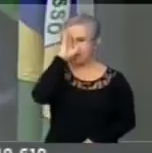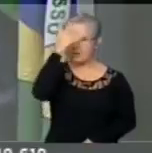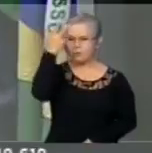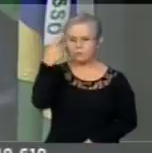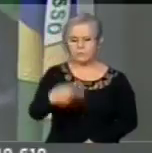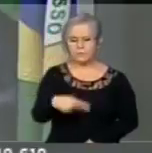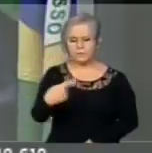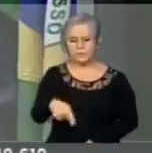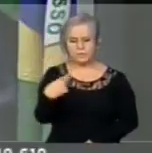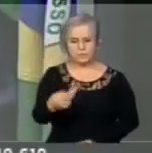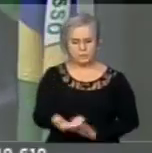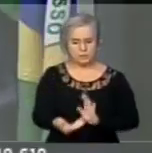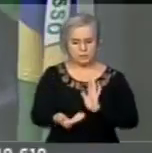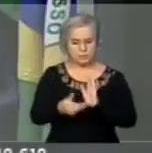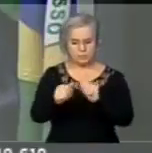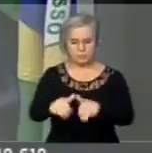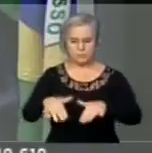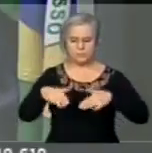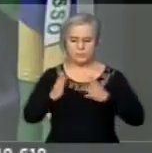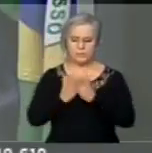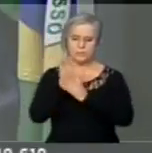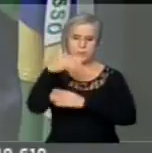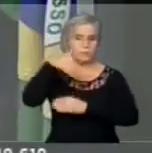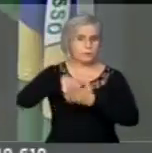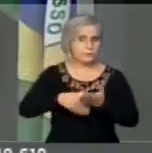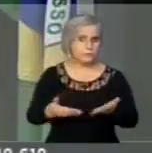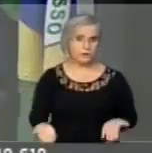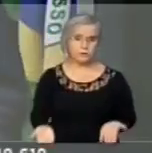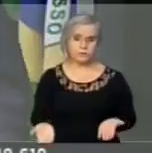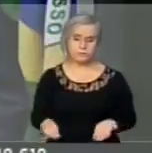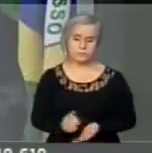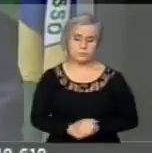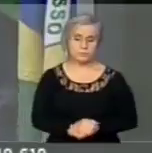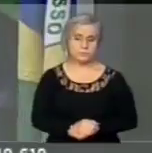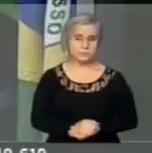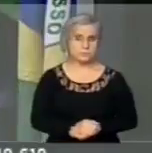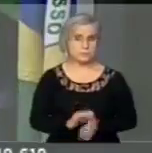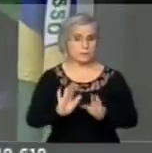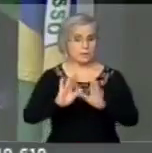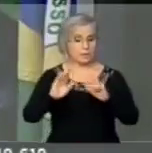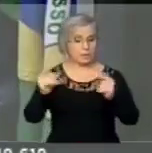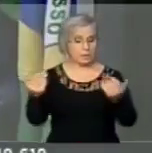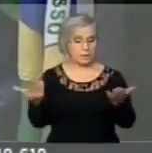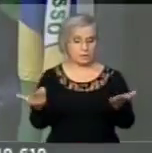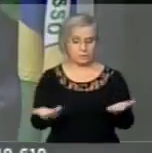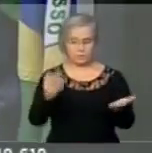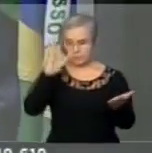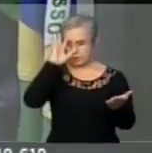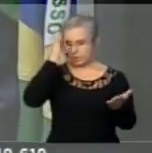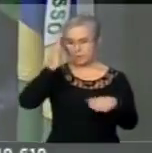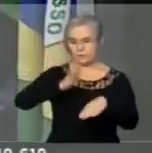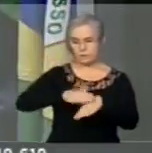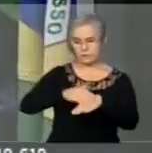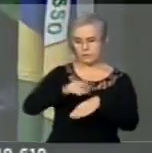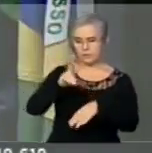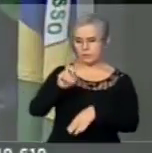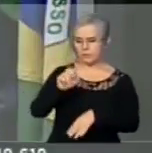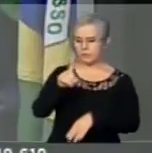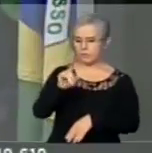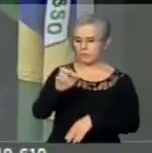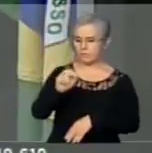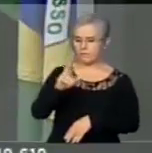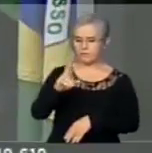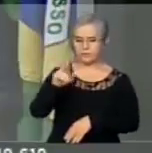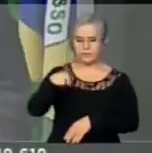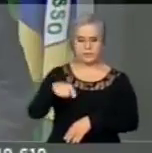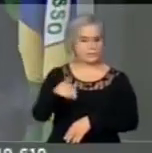foi tomada democraticamente através do voto. É evidente que essa decisão tomada por ele era inválida, e